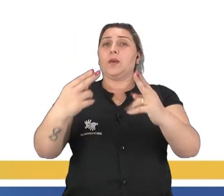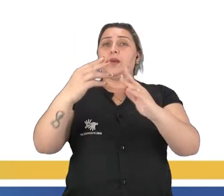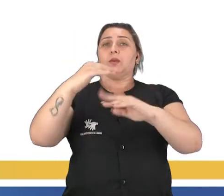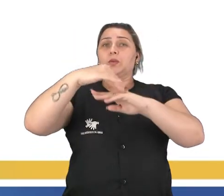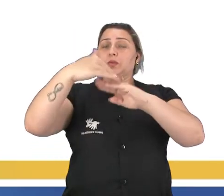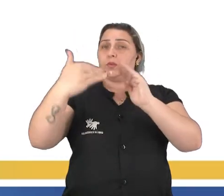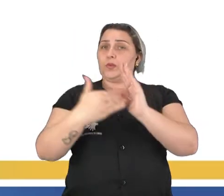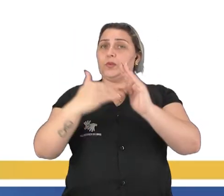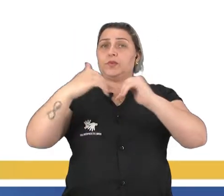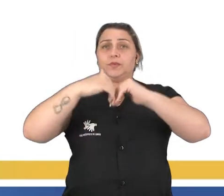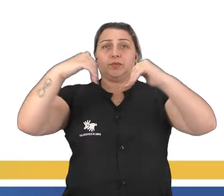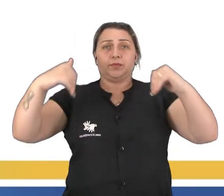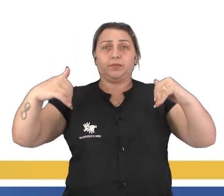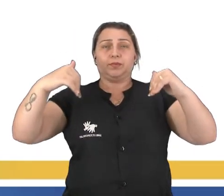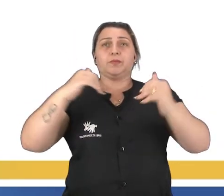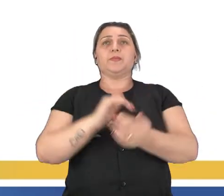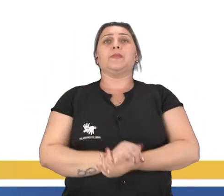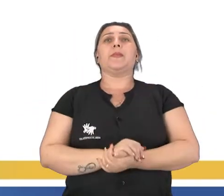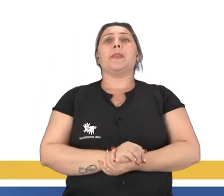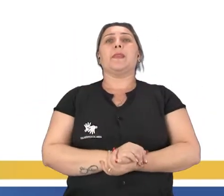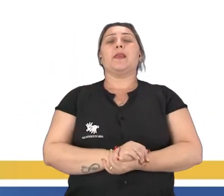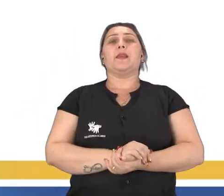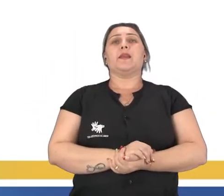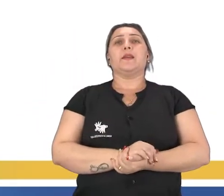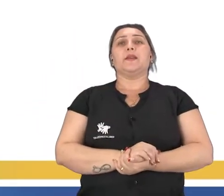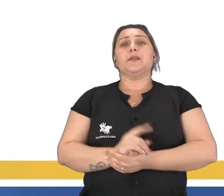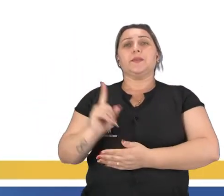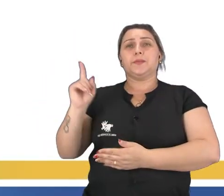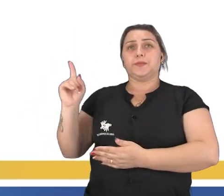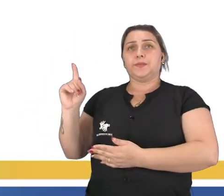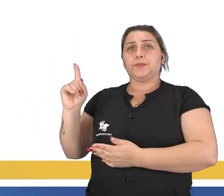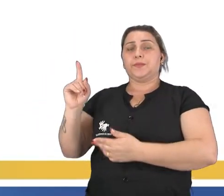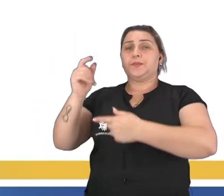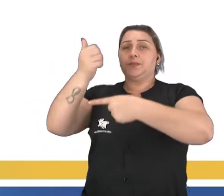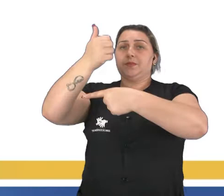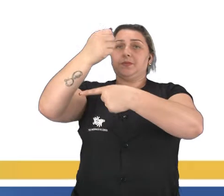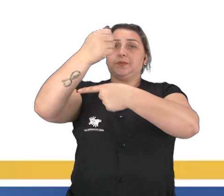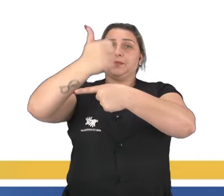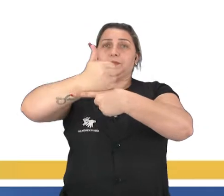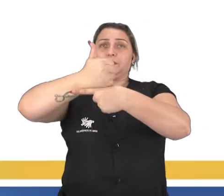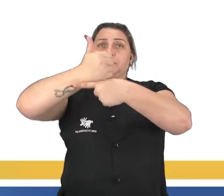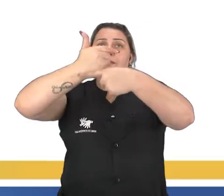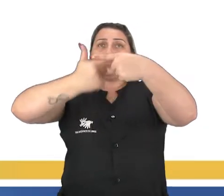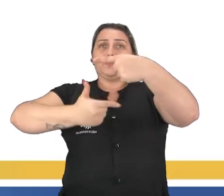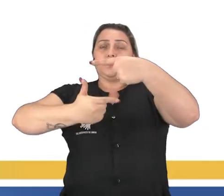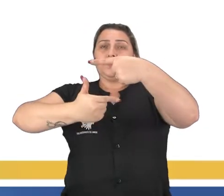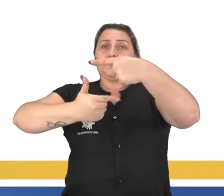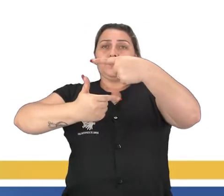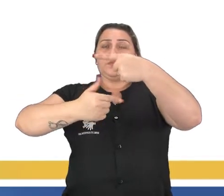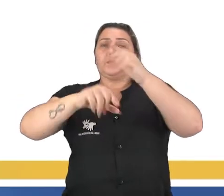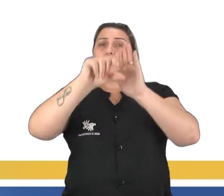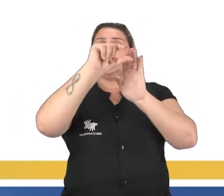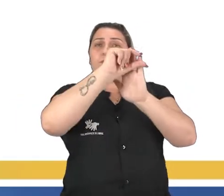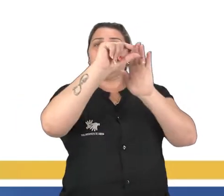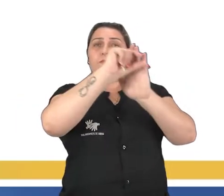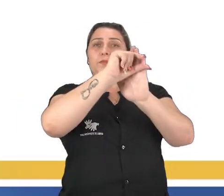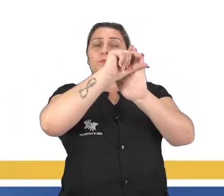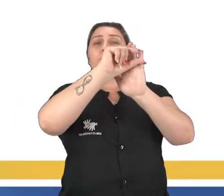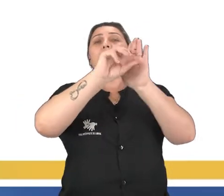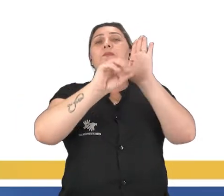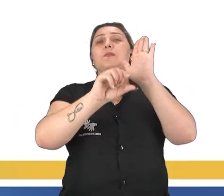o todo, foi dividida. Então está ali o nosso esquema, o número que está em cima é o nosso numerador, e o número que está abaixo é o